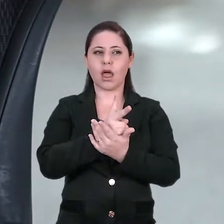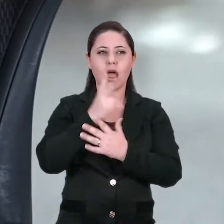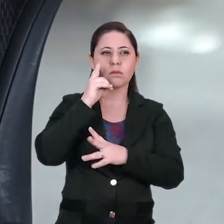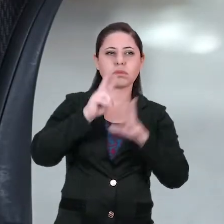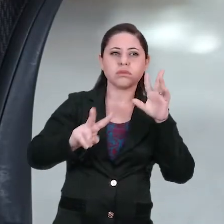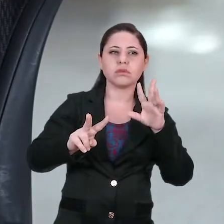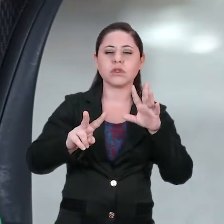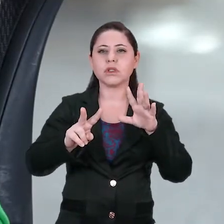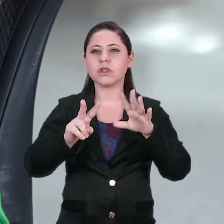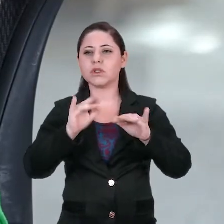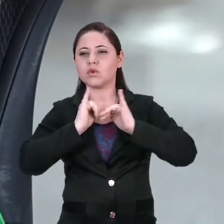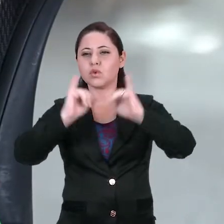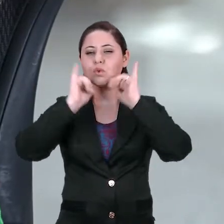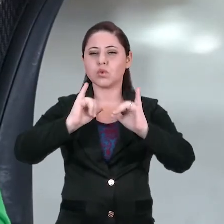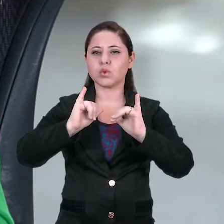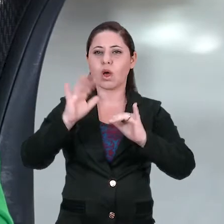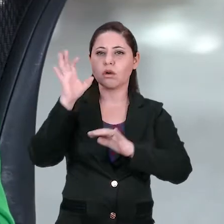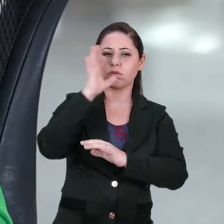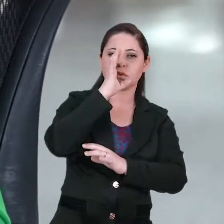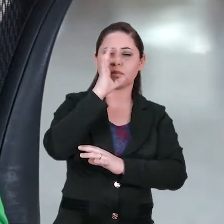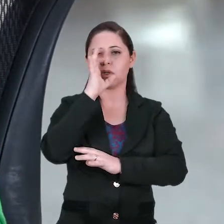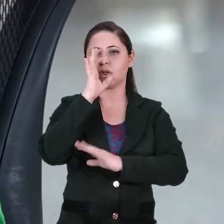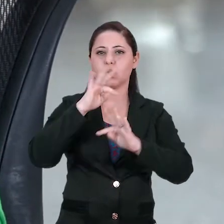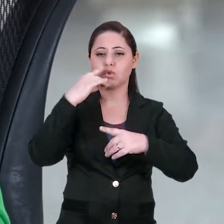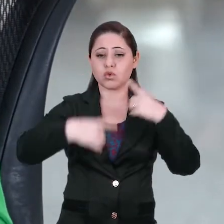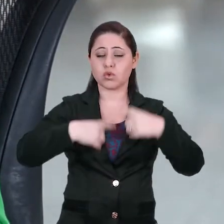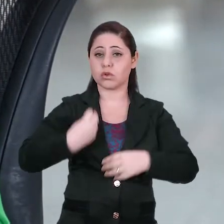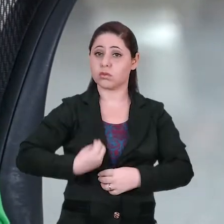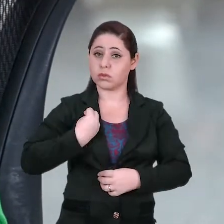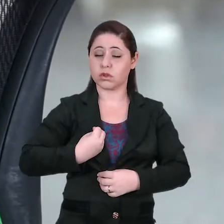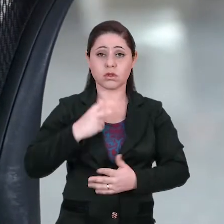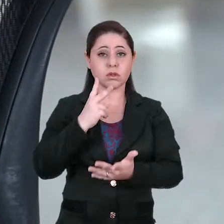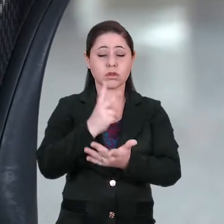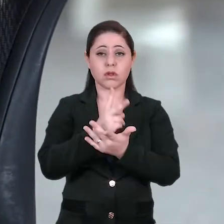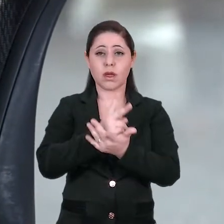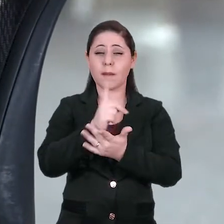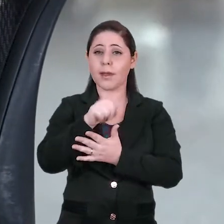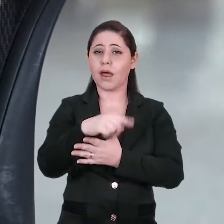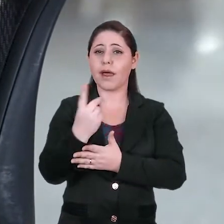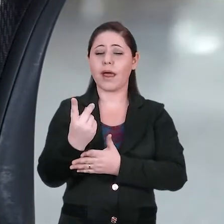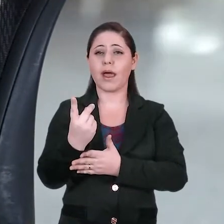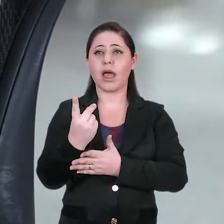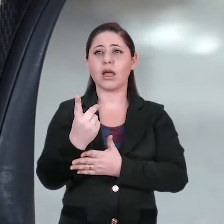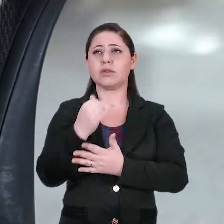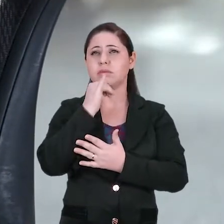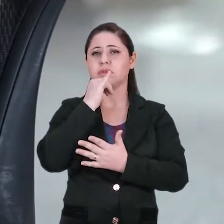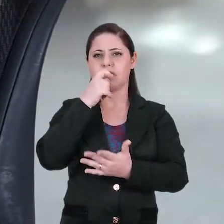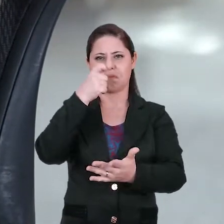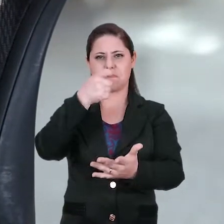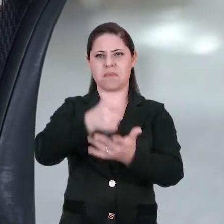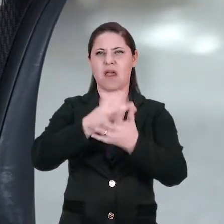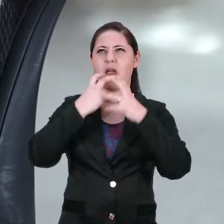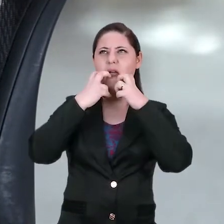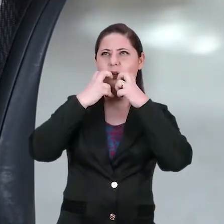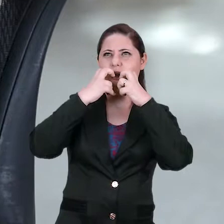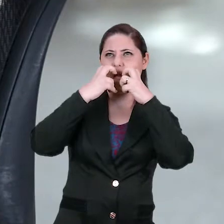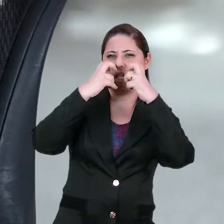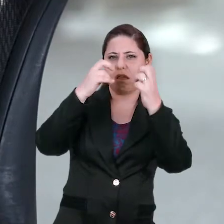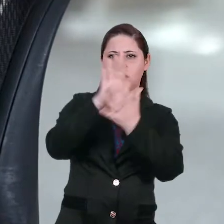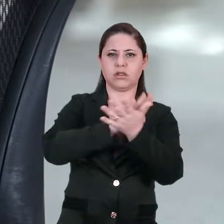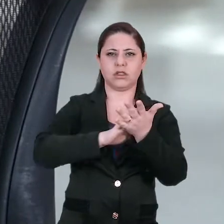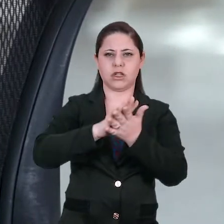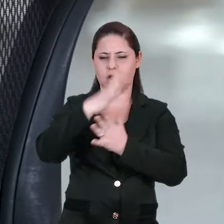estar sempre antenada, acompanhando tudo que está saindo, discutindo, participando. Isso a gente não se impõe